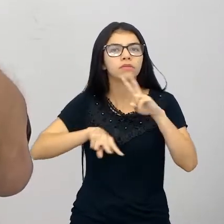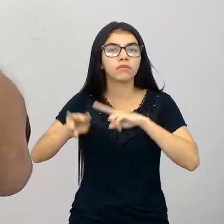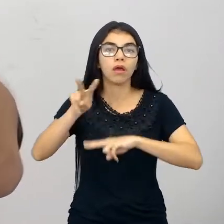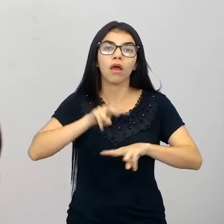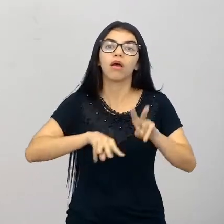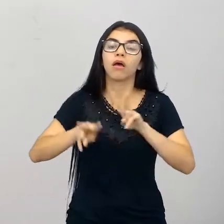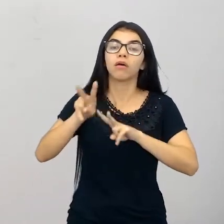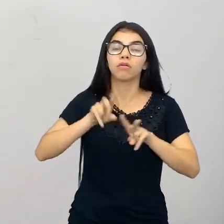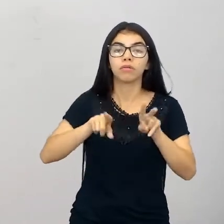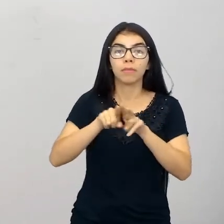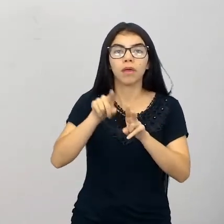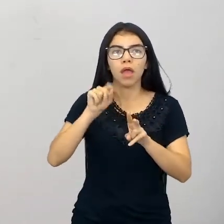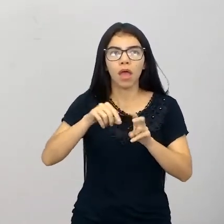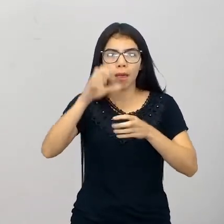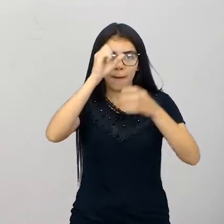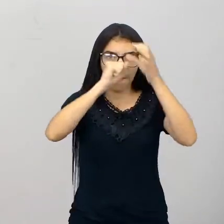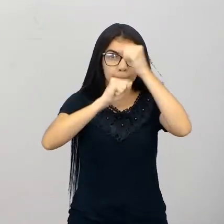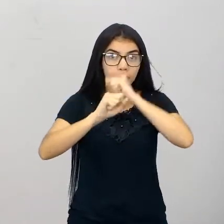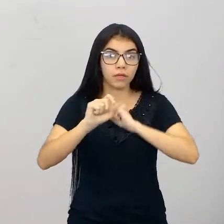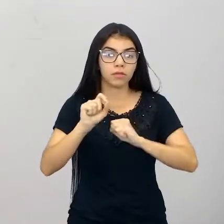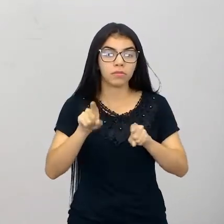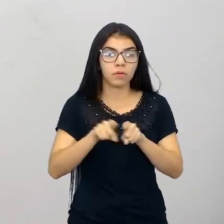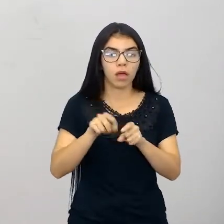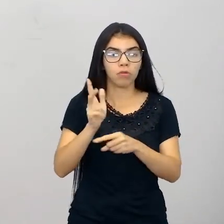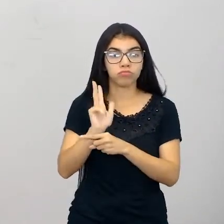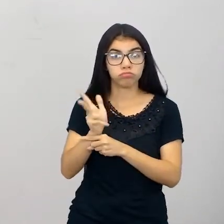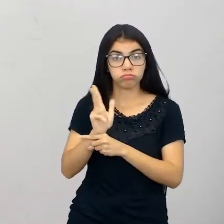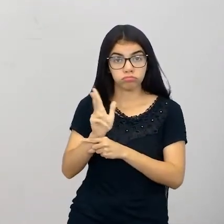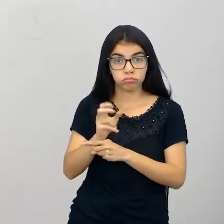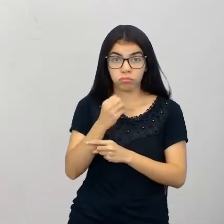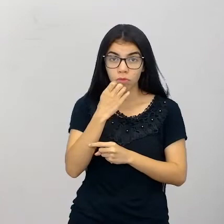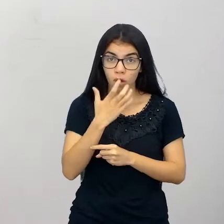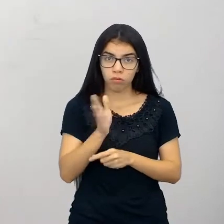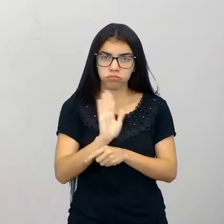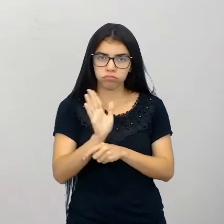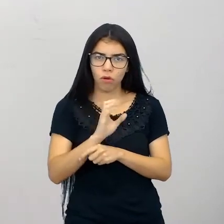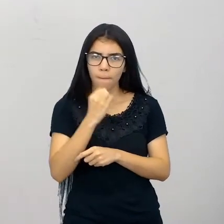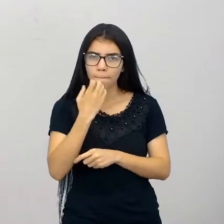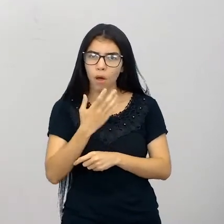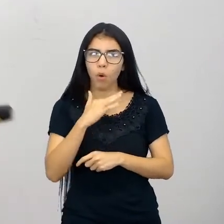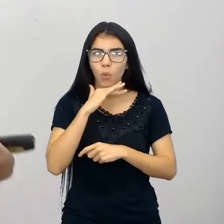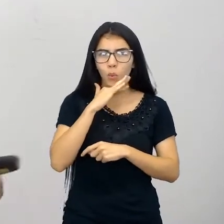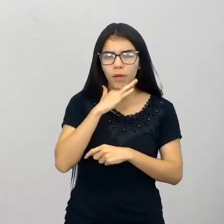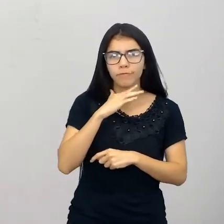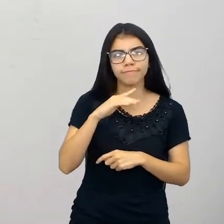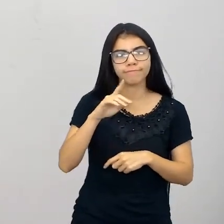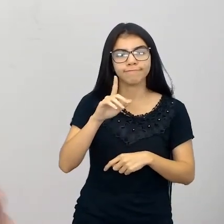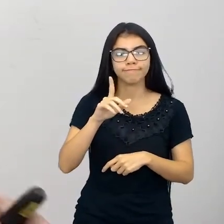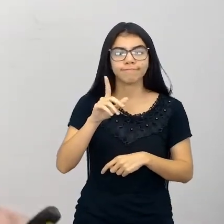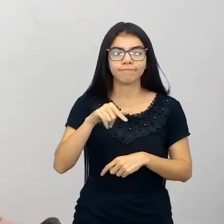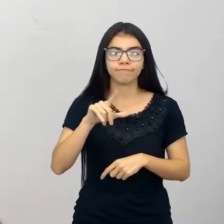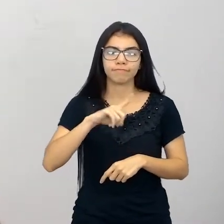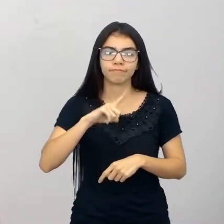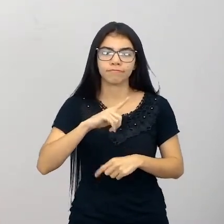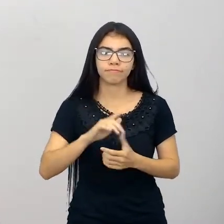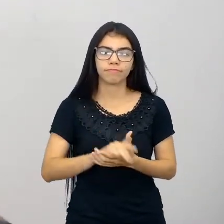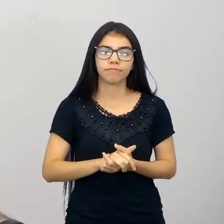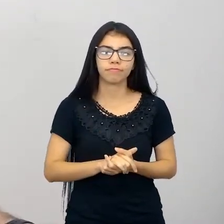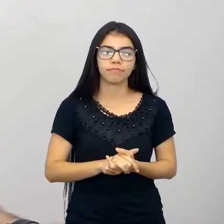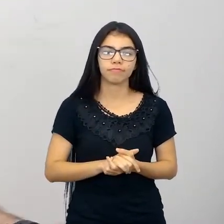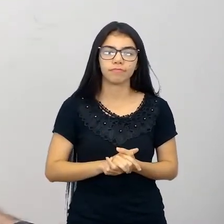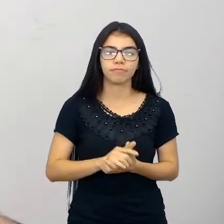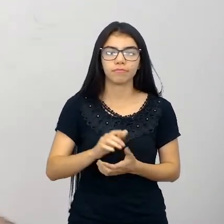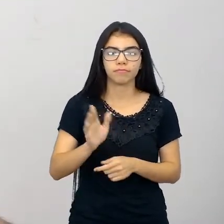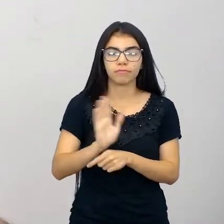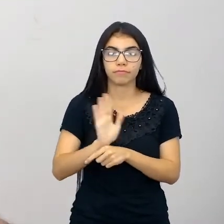que é aprendizado, o que é um vídeo com qualidade, o que é um filme bom, um filme ruim. Tem filme ruim? Dentro do cinema é bom não, cara. Tem